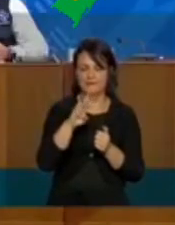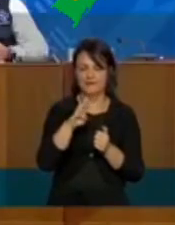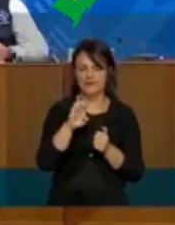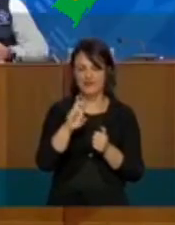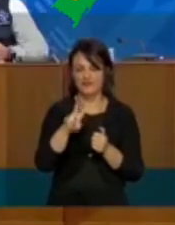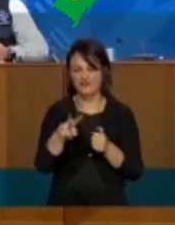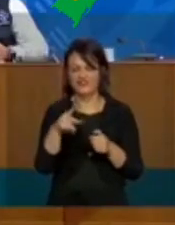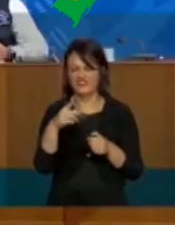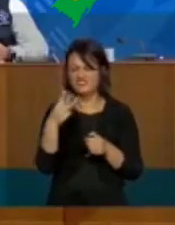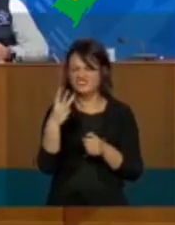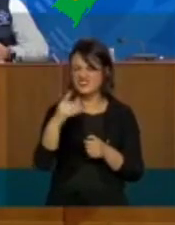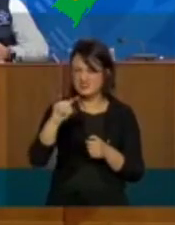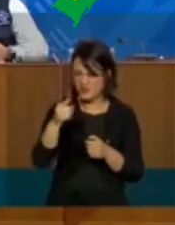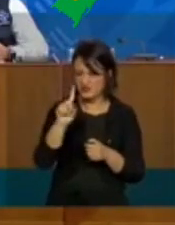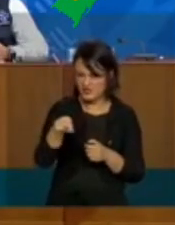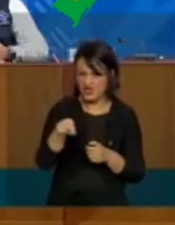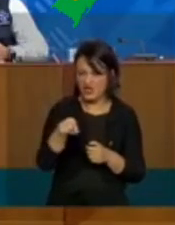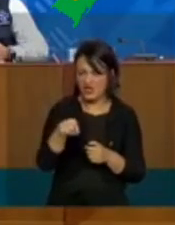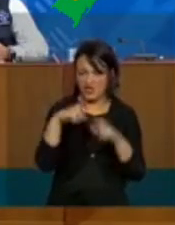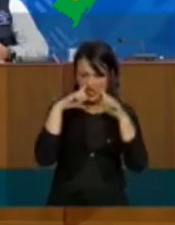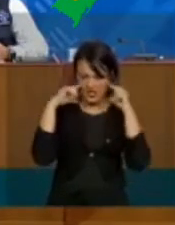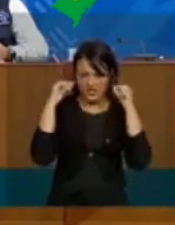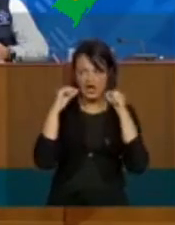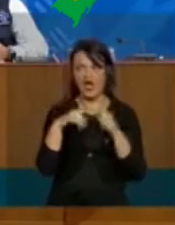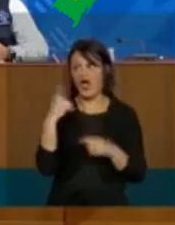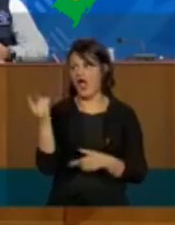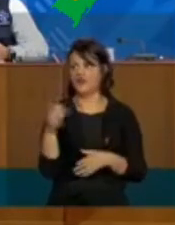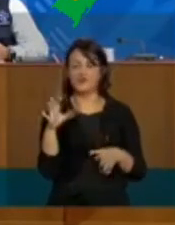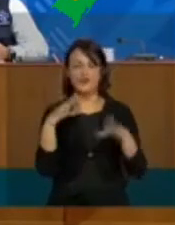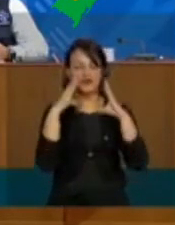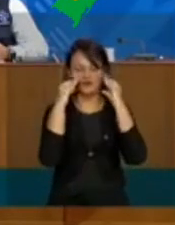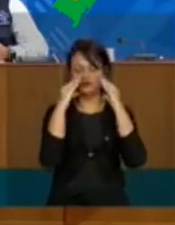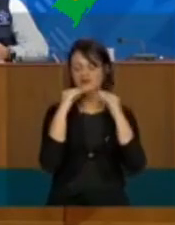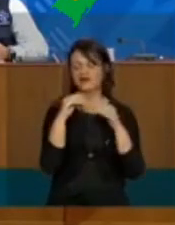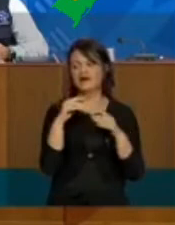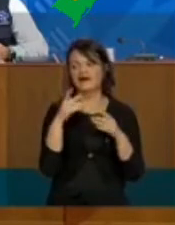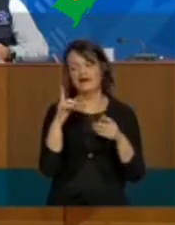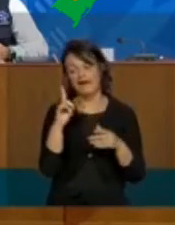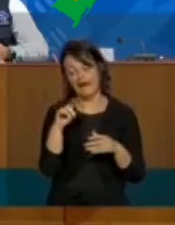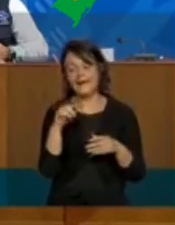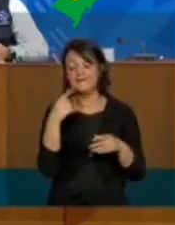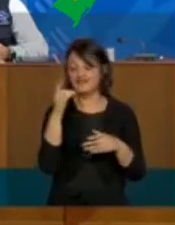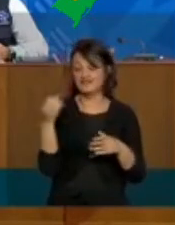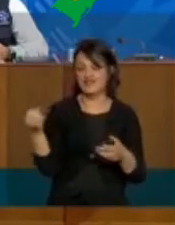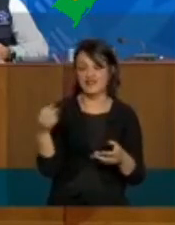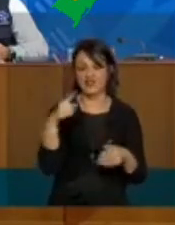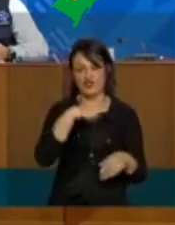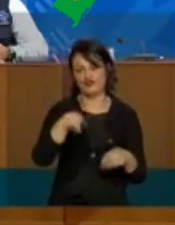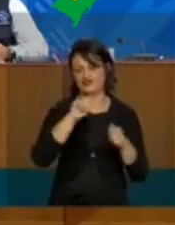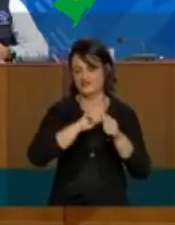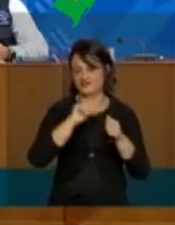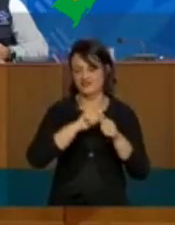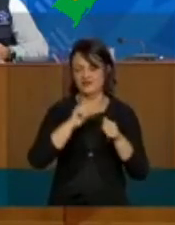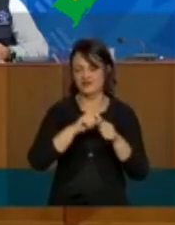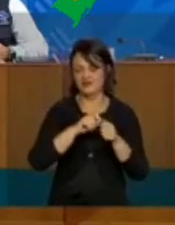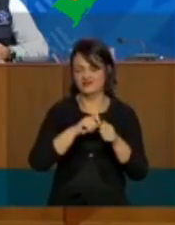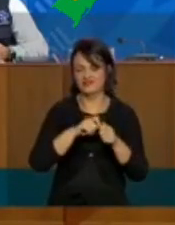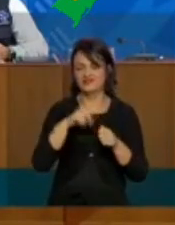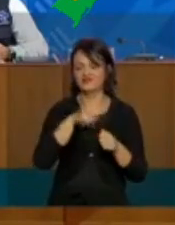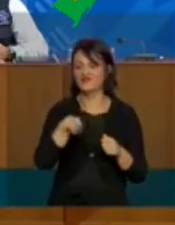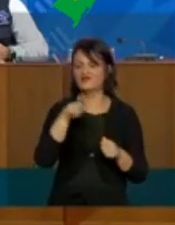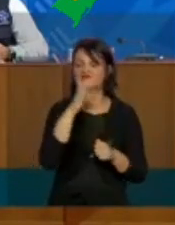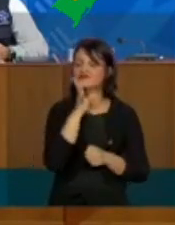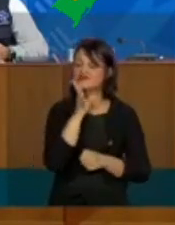Gabardo? Mas não é aquela ideal que tem a espuma. Mas essa daqui é nossa, a gente já faz e a gente chega